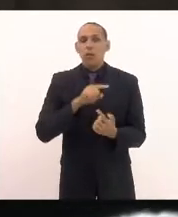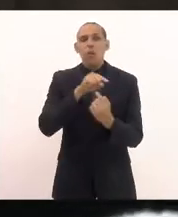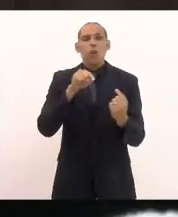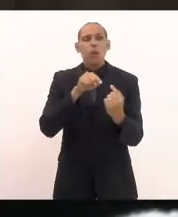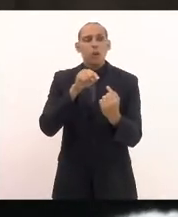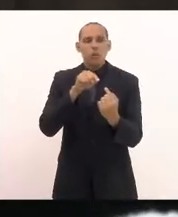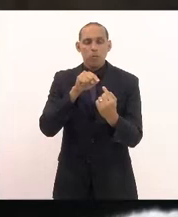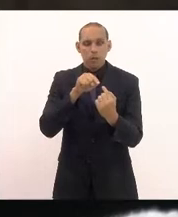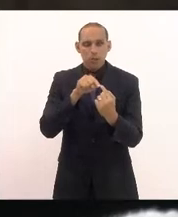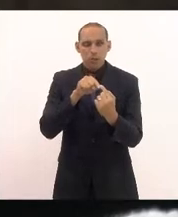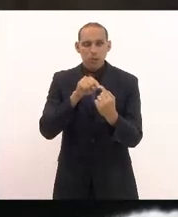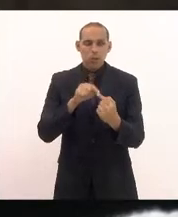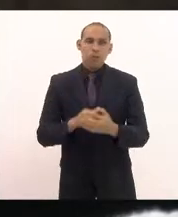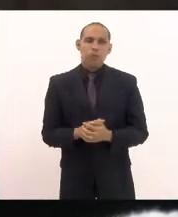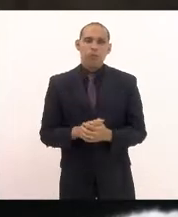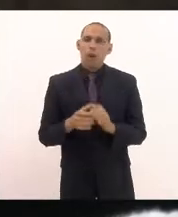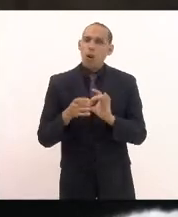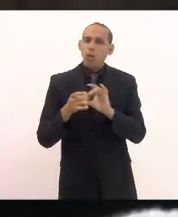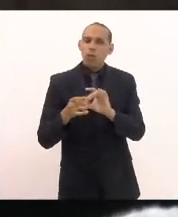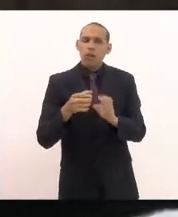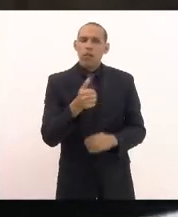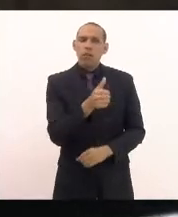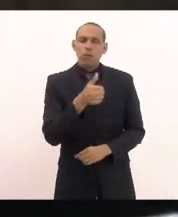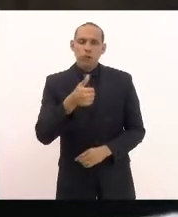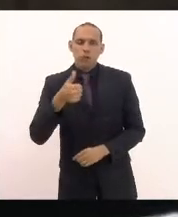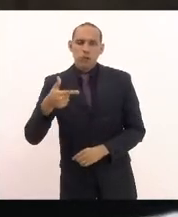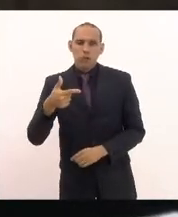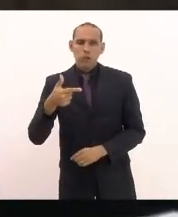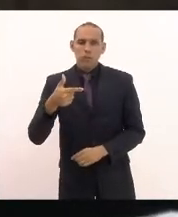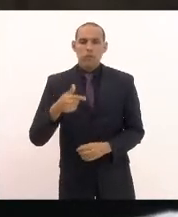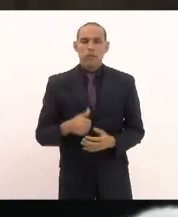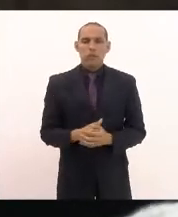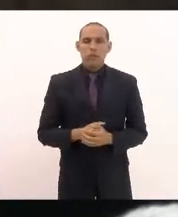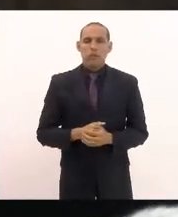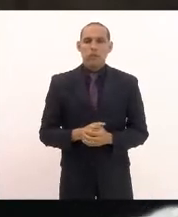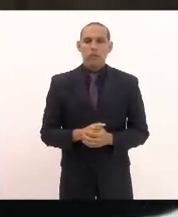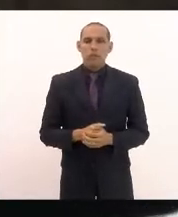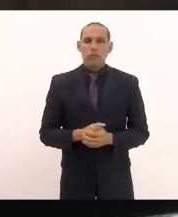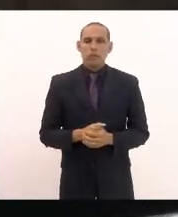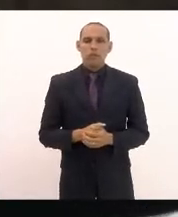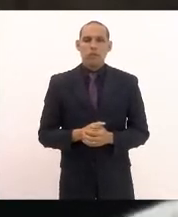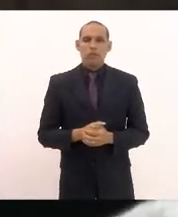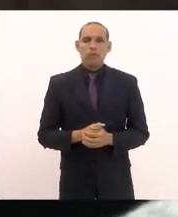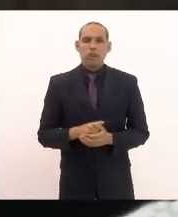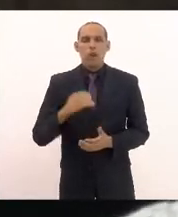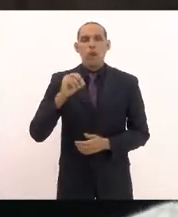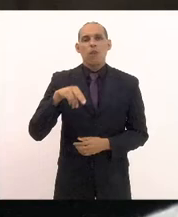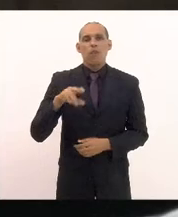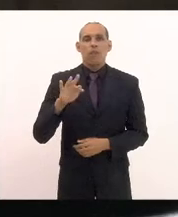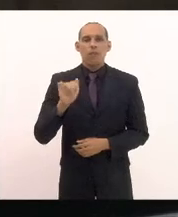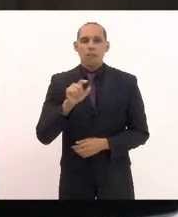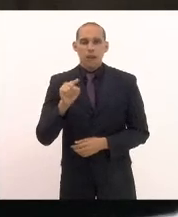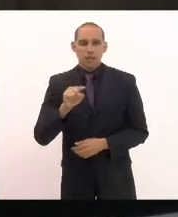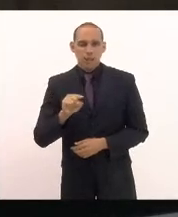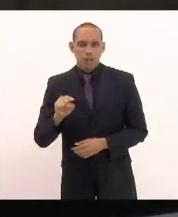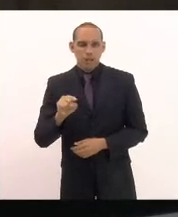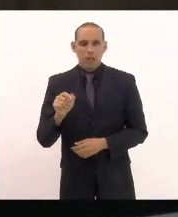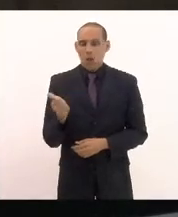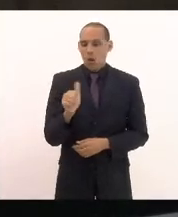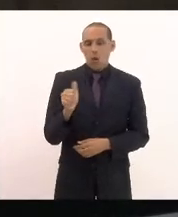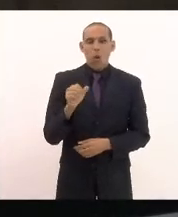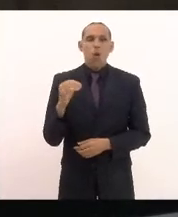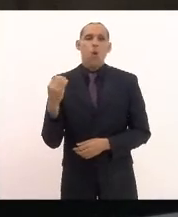internalizar o convênio 112, convênio Confaz, de 11